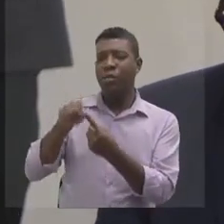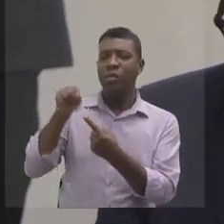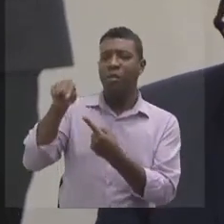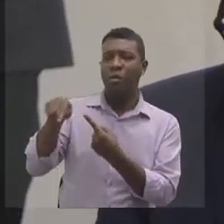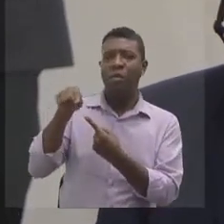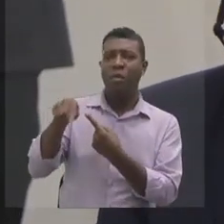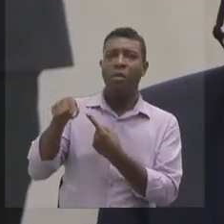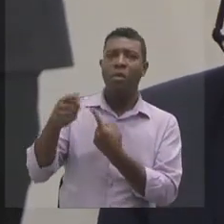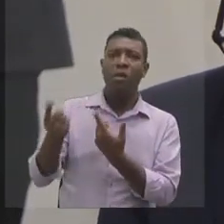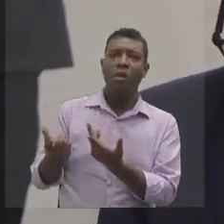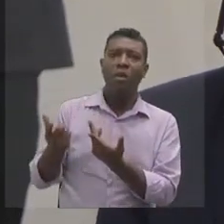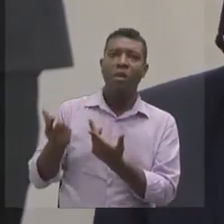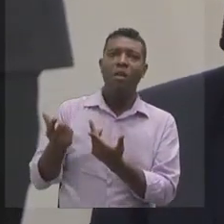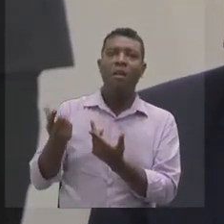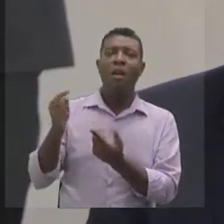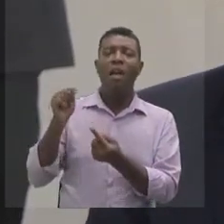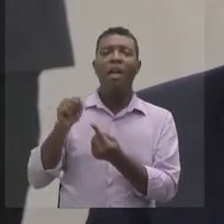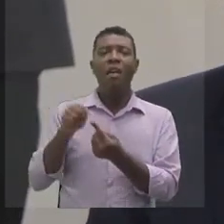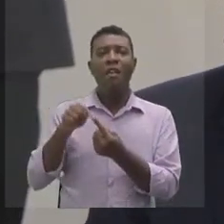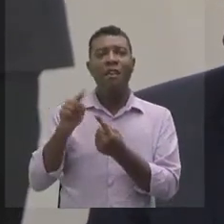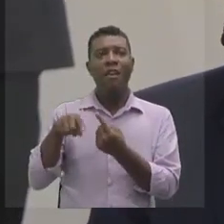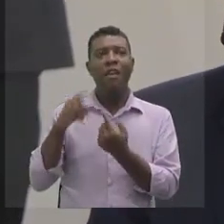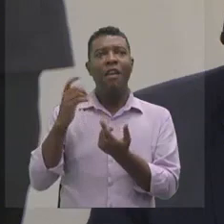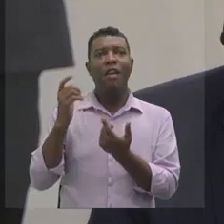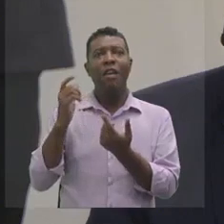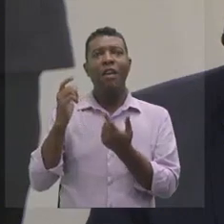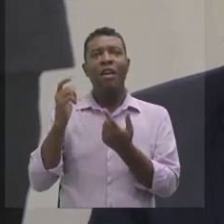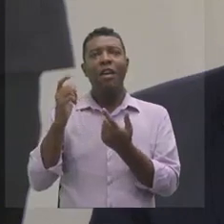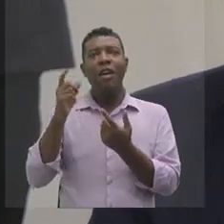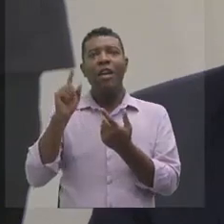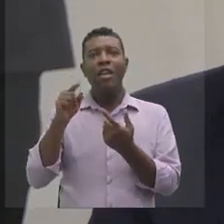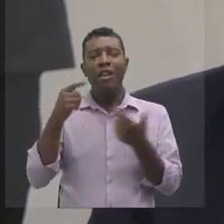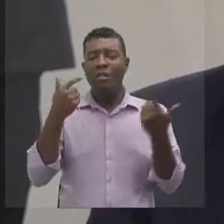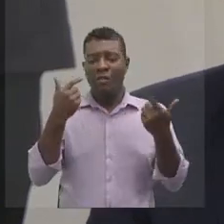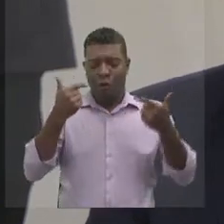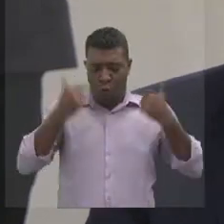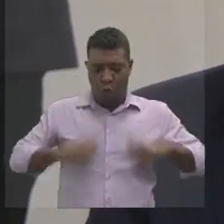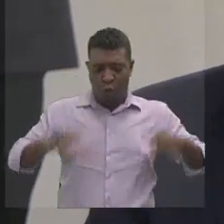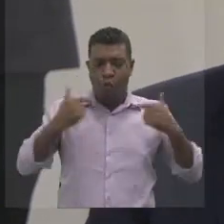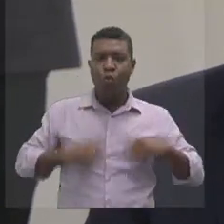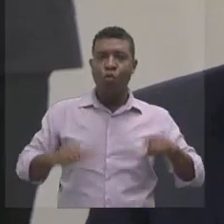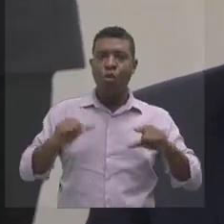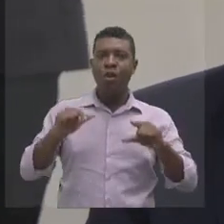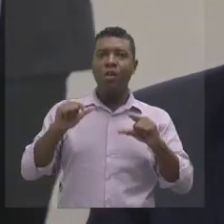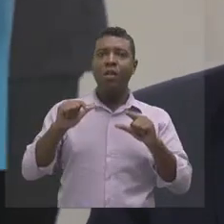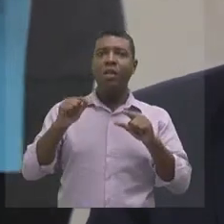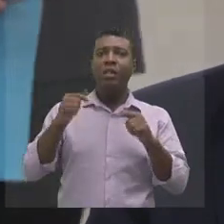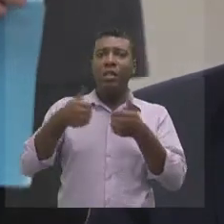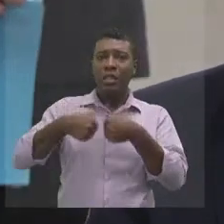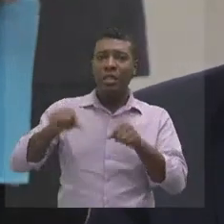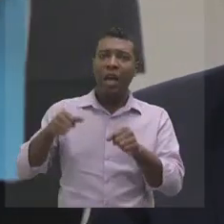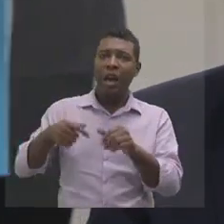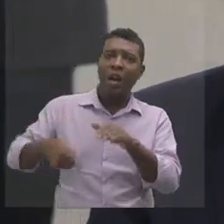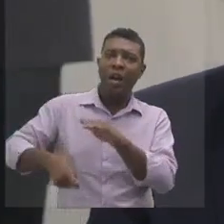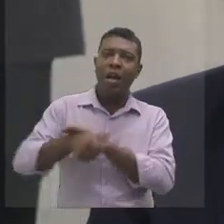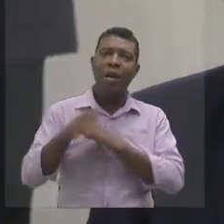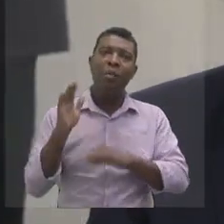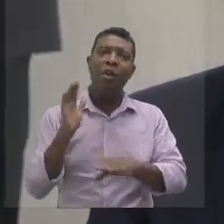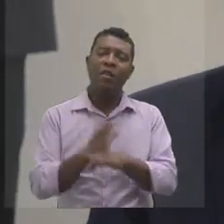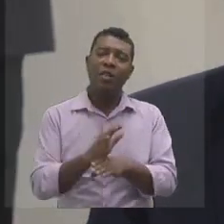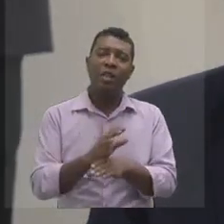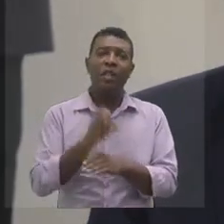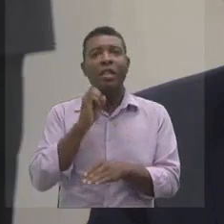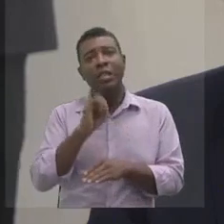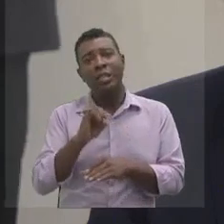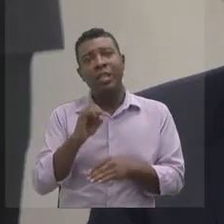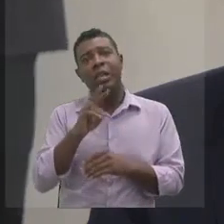do caráter que a gente fala na administração pública da impessoalidade pelo fato então está beneficiando eu abri o parente se isso notadamente vai